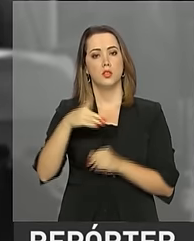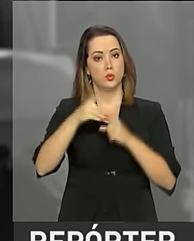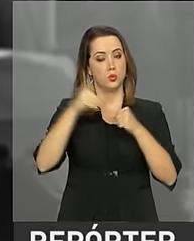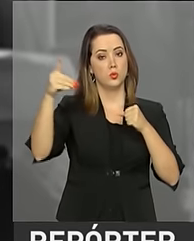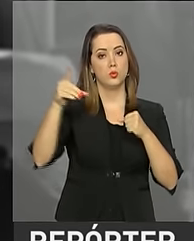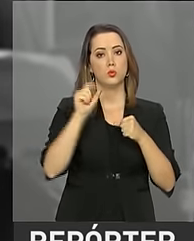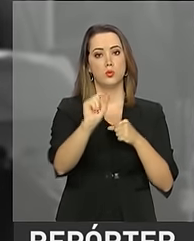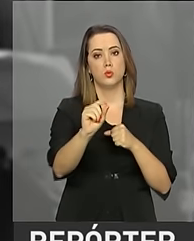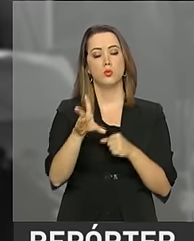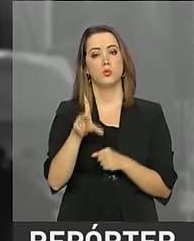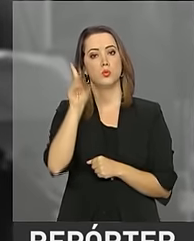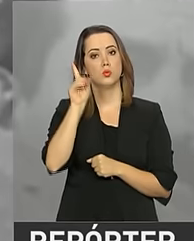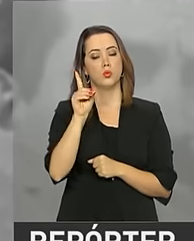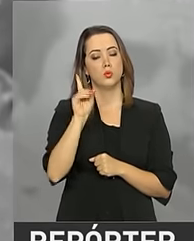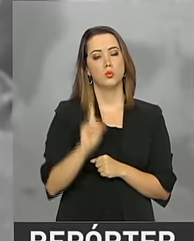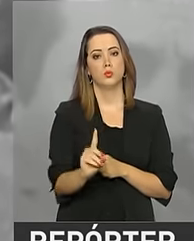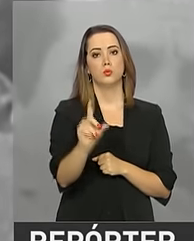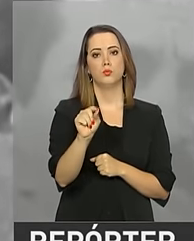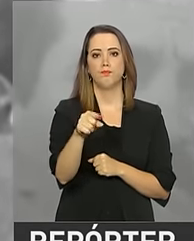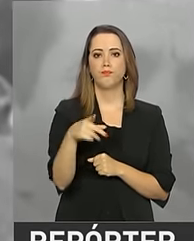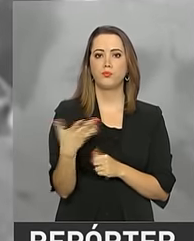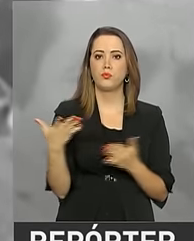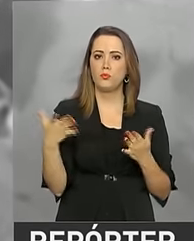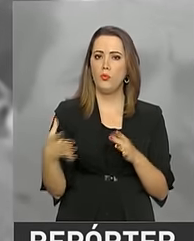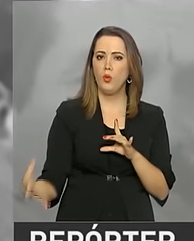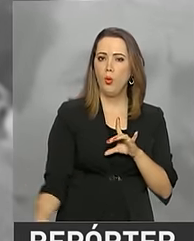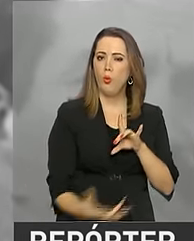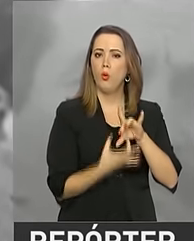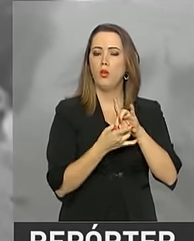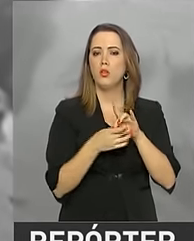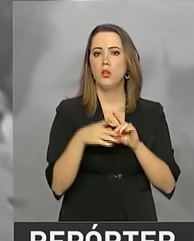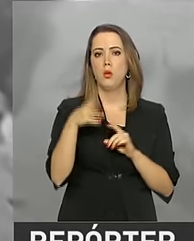Universidade Católica de São Paulo. Filiou-se ao PMDB em 1981,